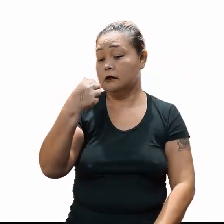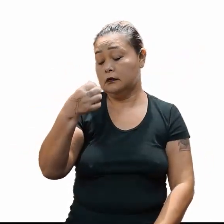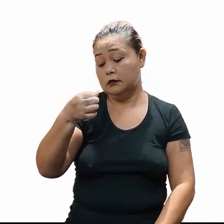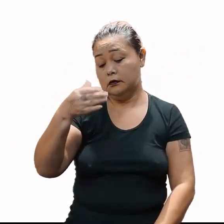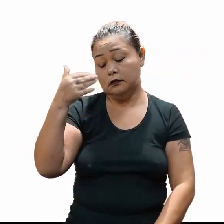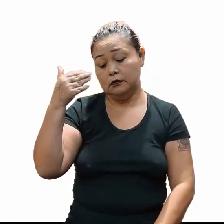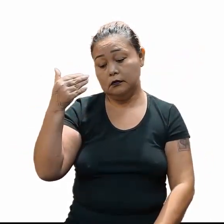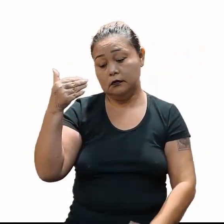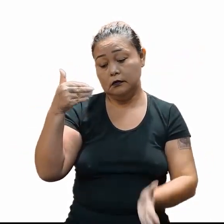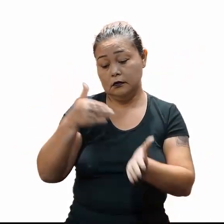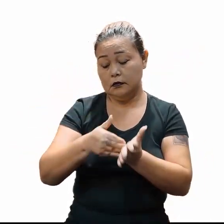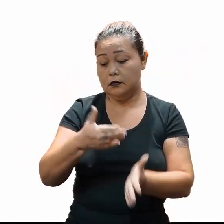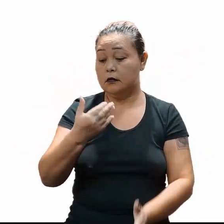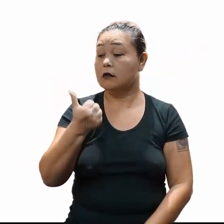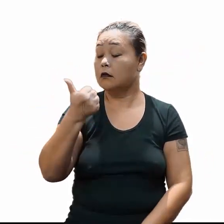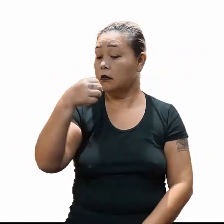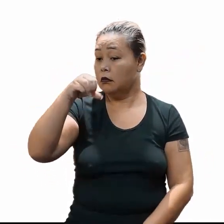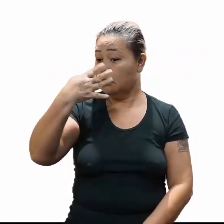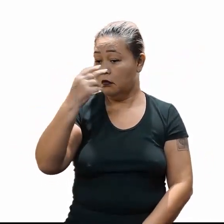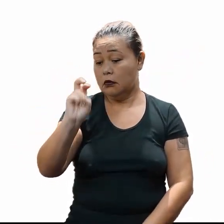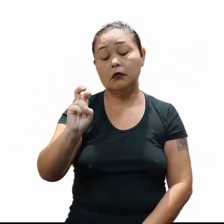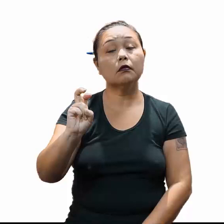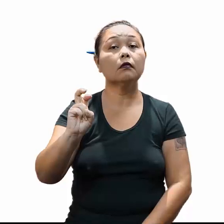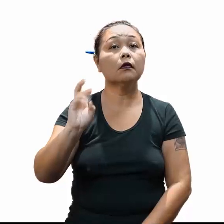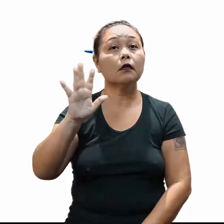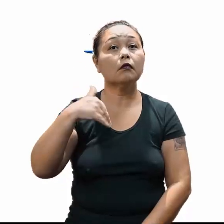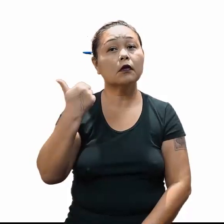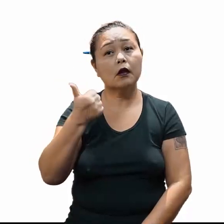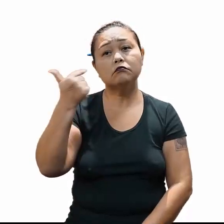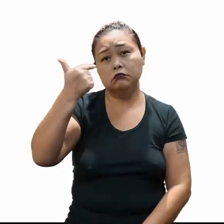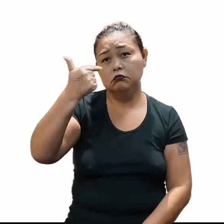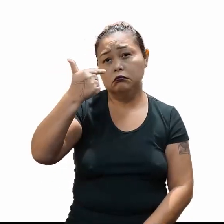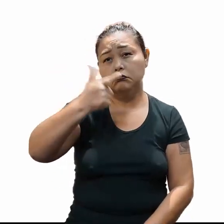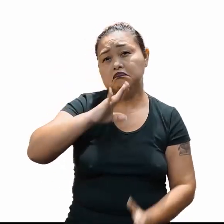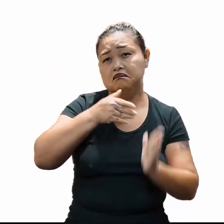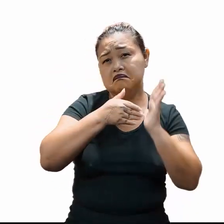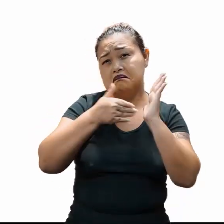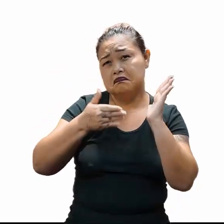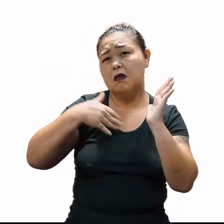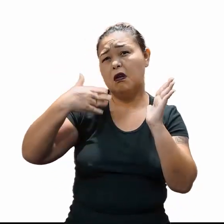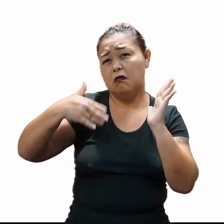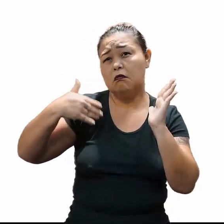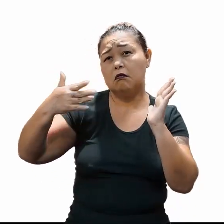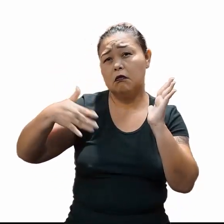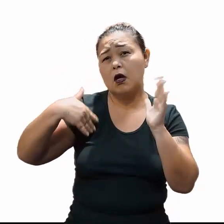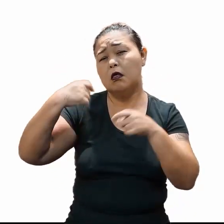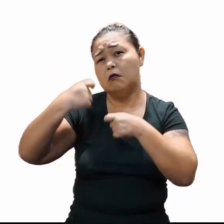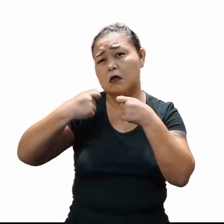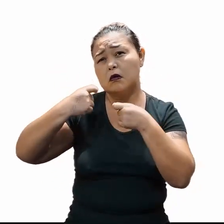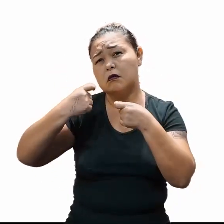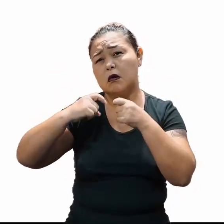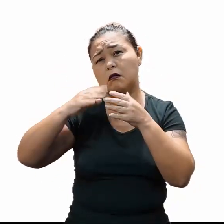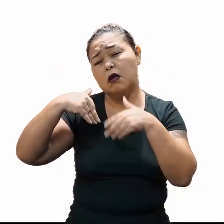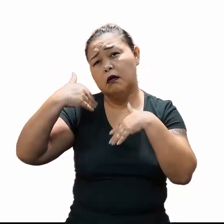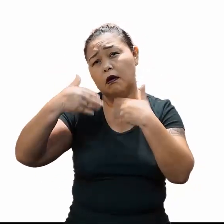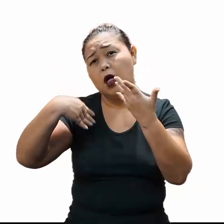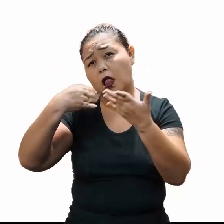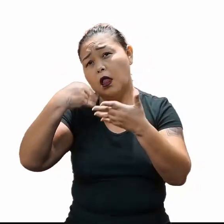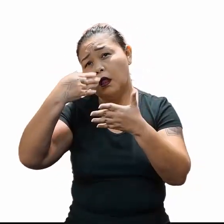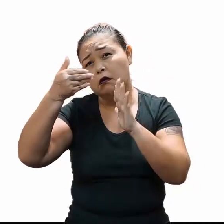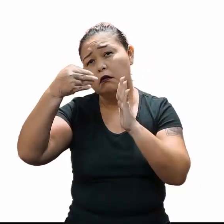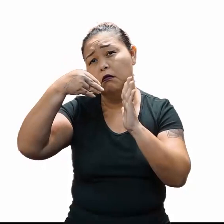1939 a 1945, claro, o segundo ciclo ele vai perdurar um pouquinho depois da guerra, mas ele vai perdendo força,